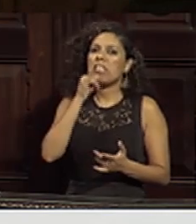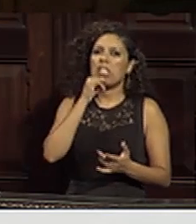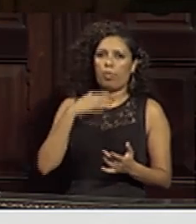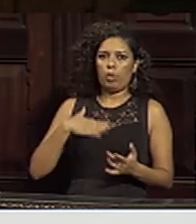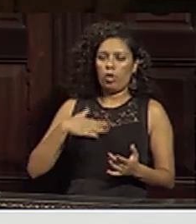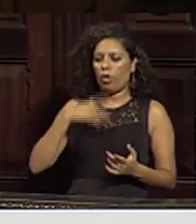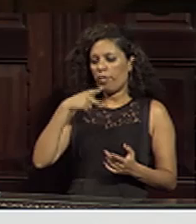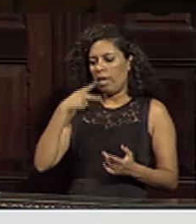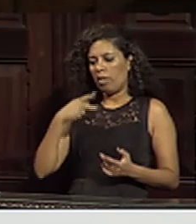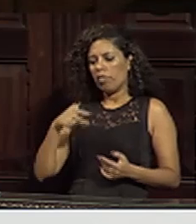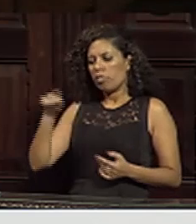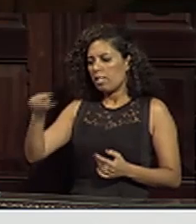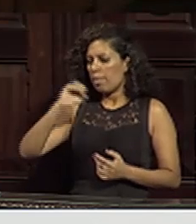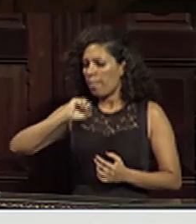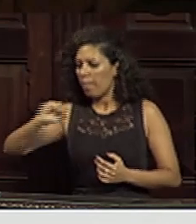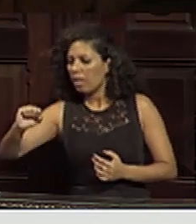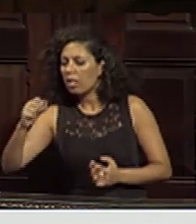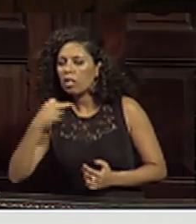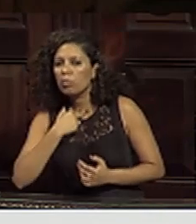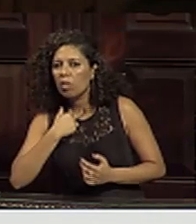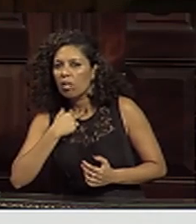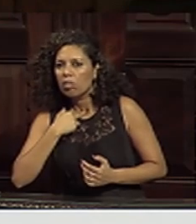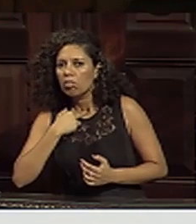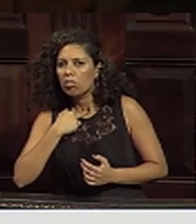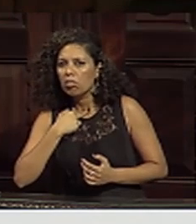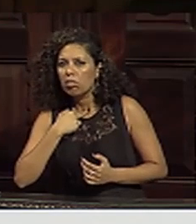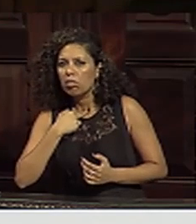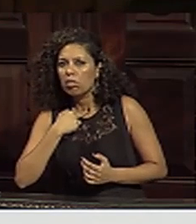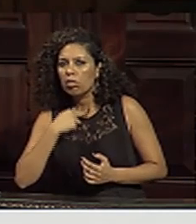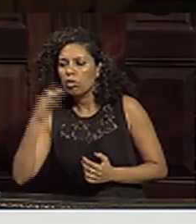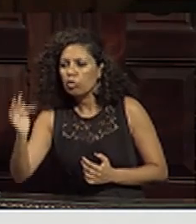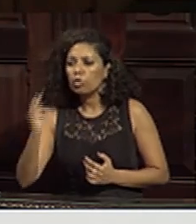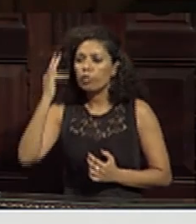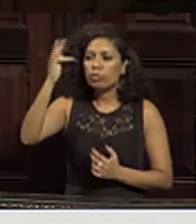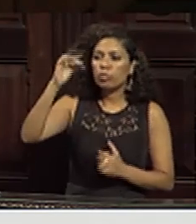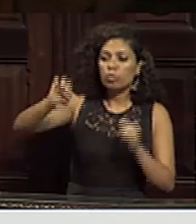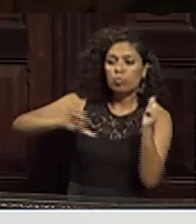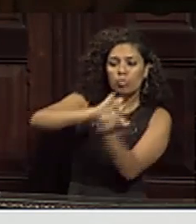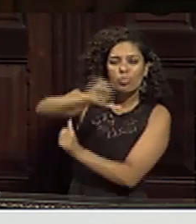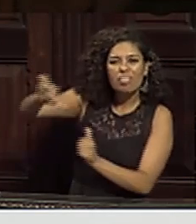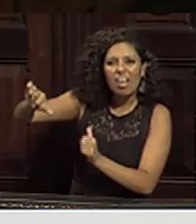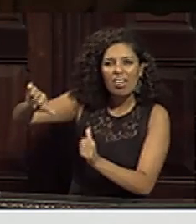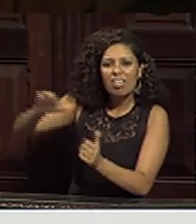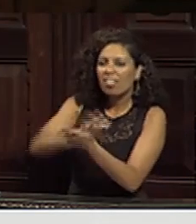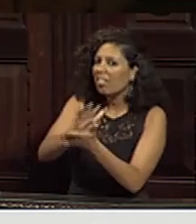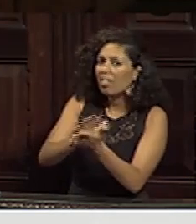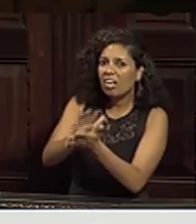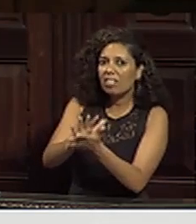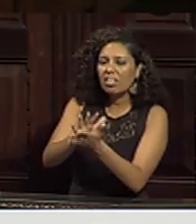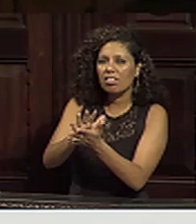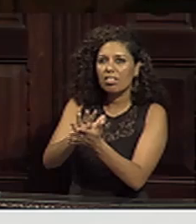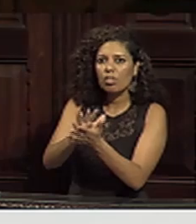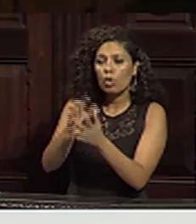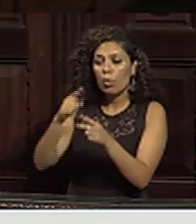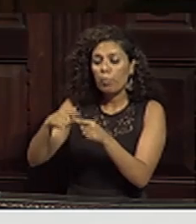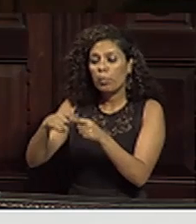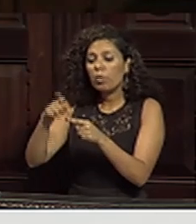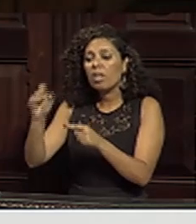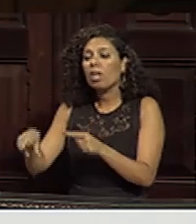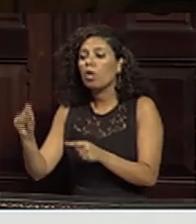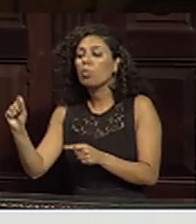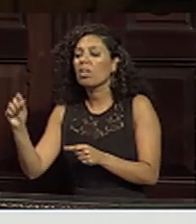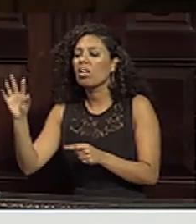será sempre um crime, porque ele é de conteúdo ético em qualquer momento